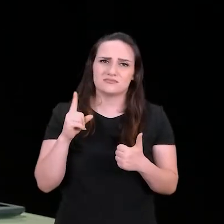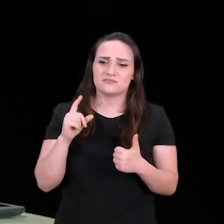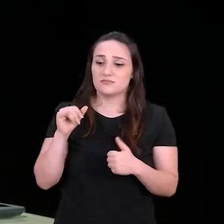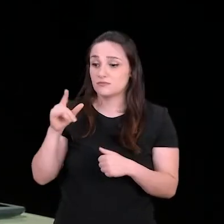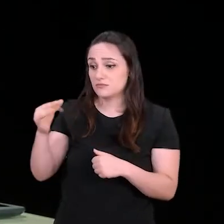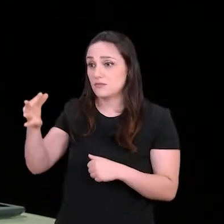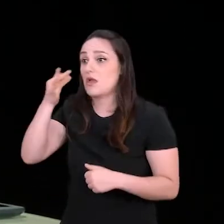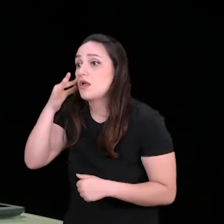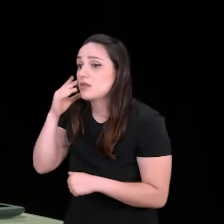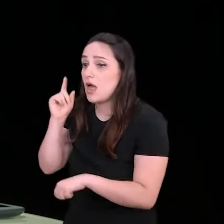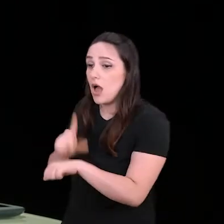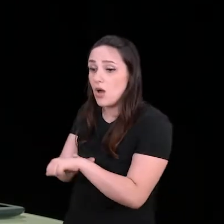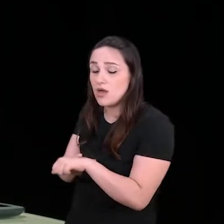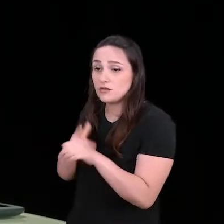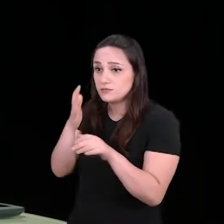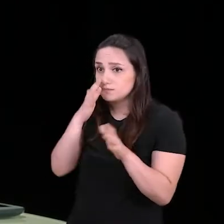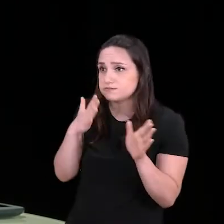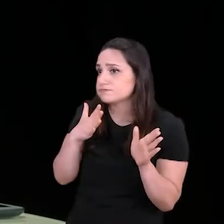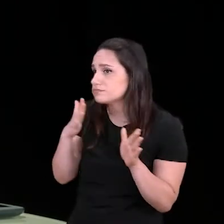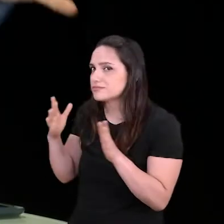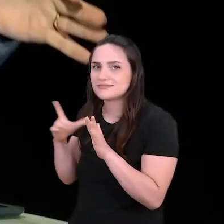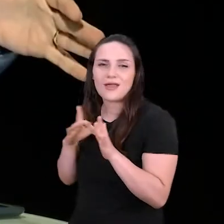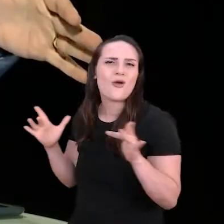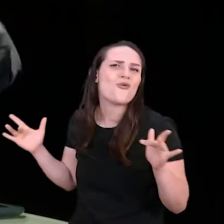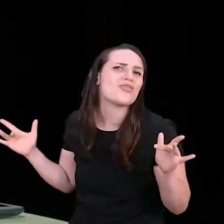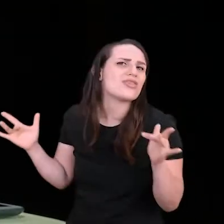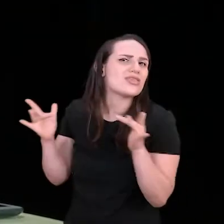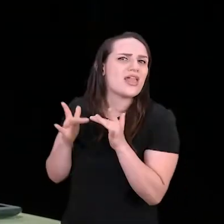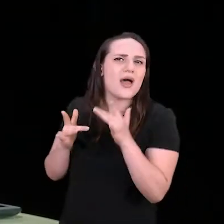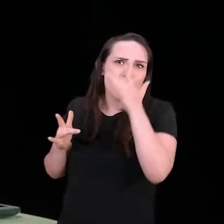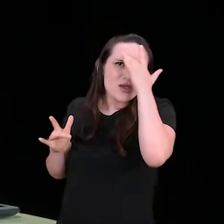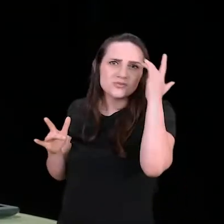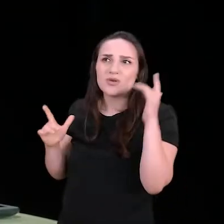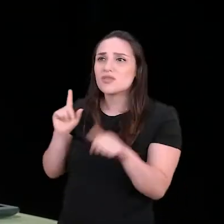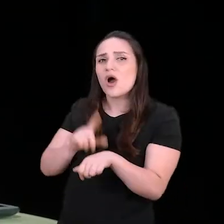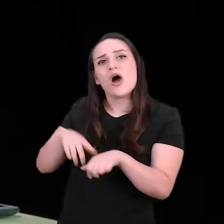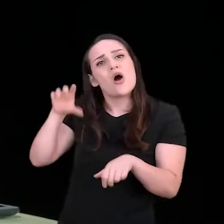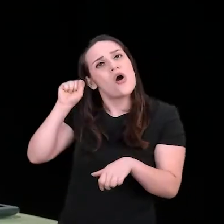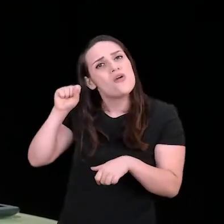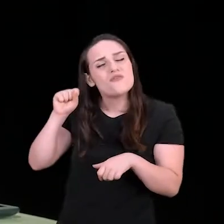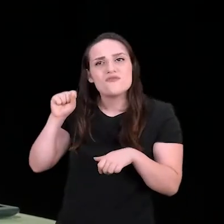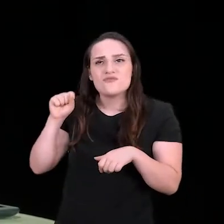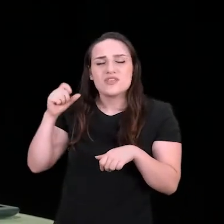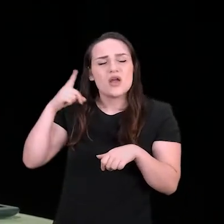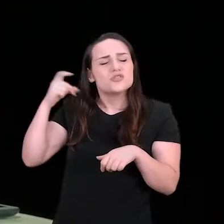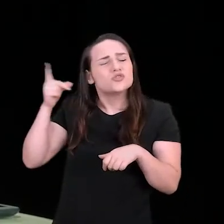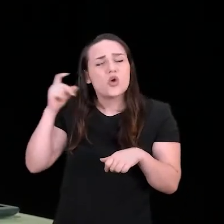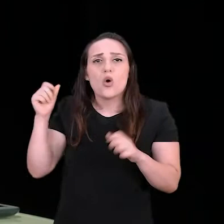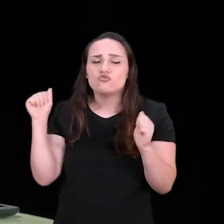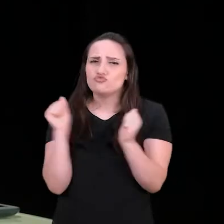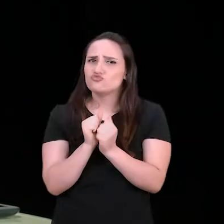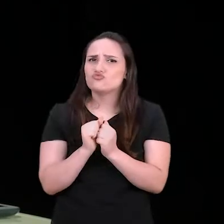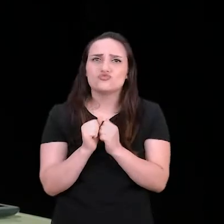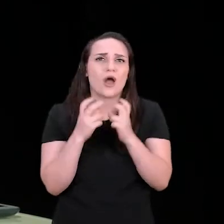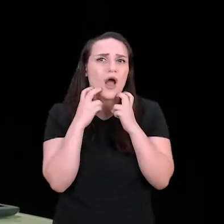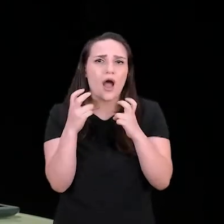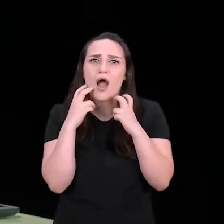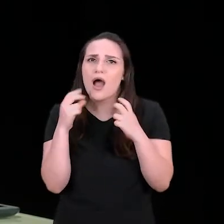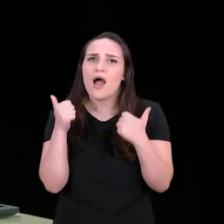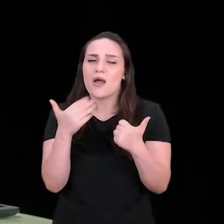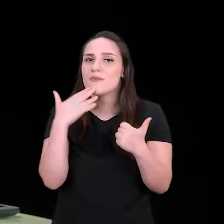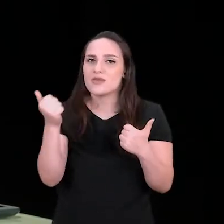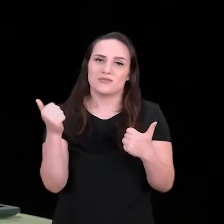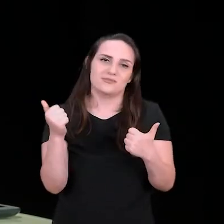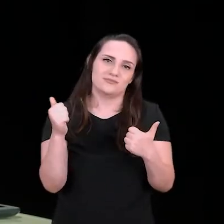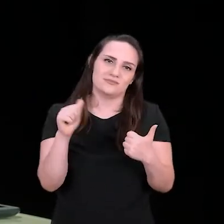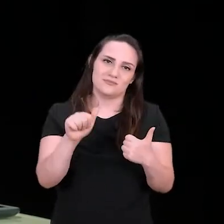conexão com quem está no estádio, ele ganha a conexão com quem está assistindo, ele ganha uma conexão muito forte, né? E aí o ao